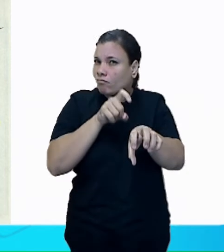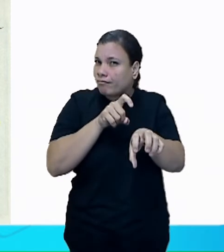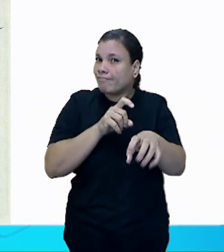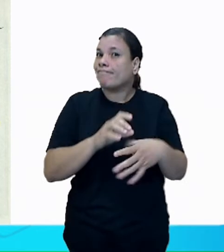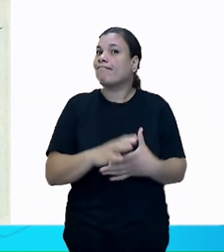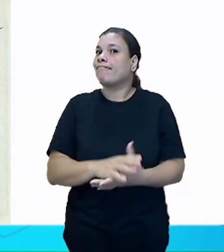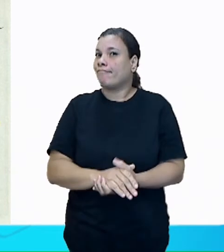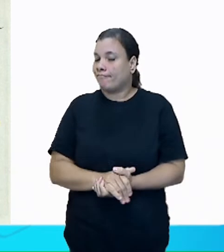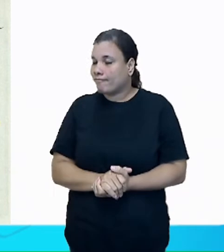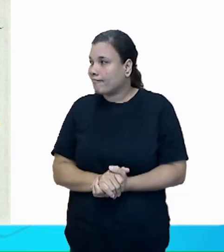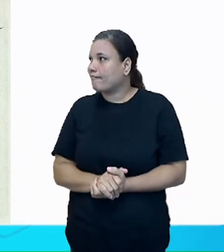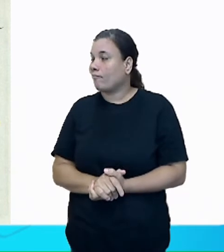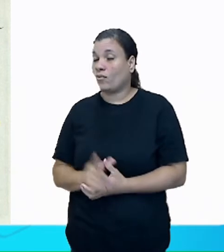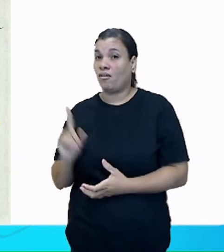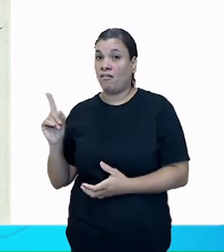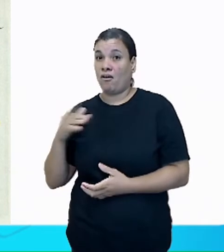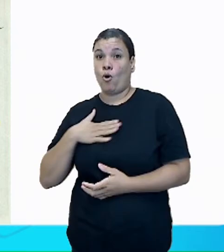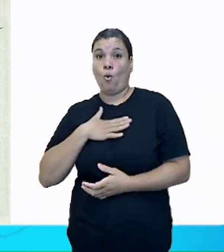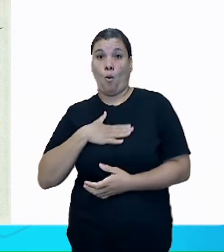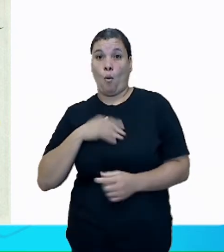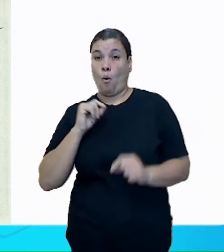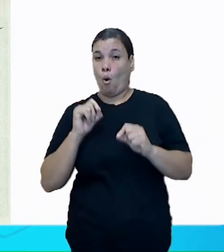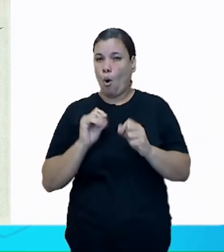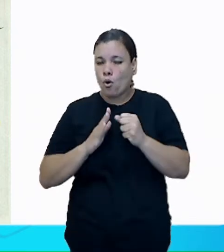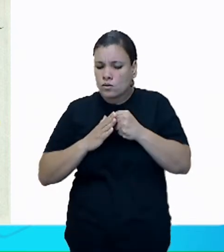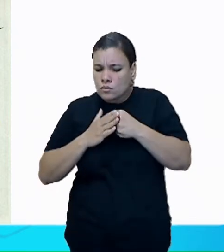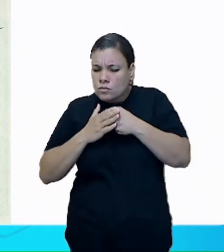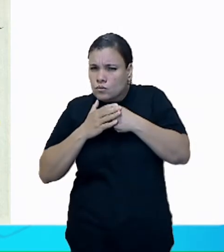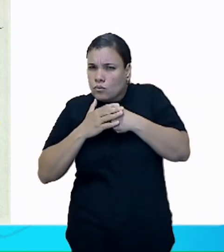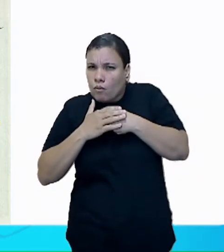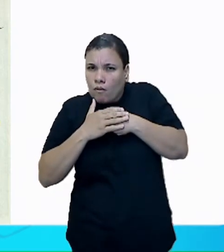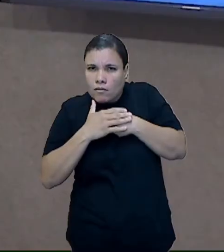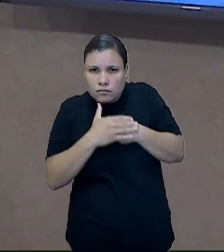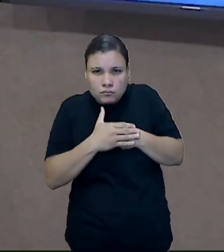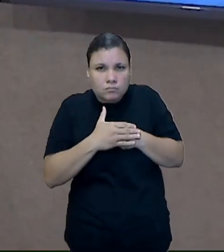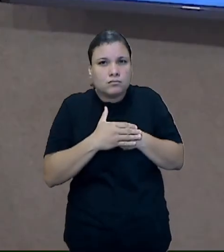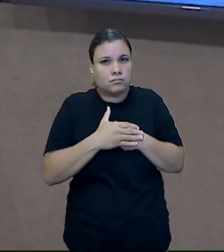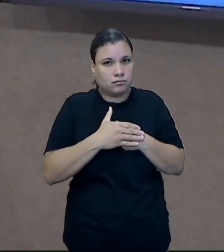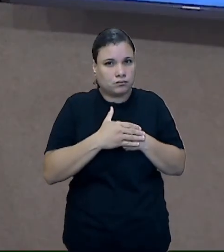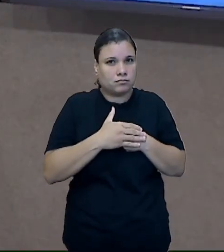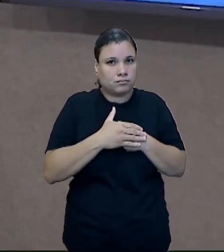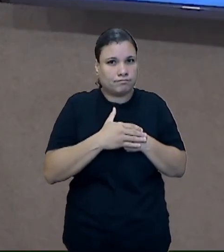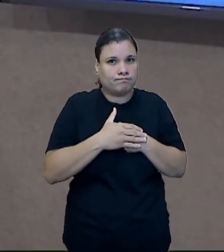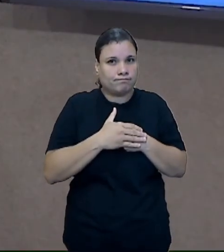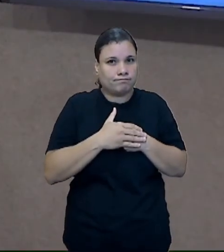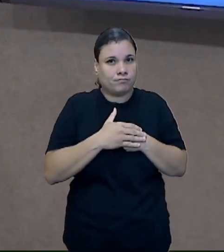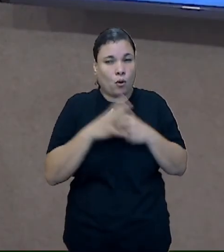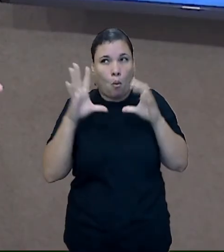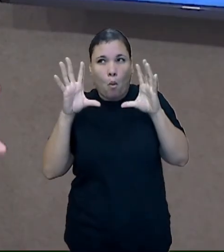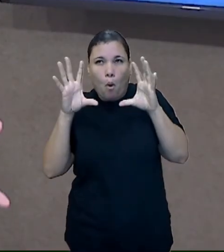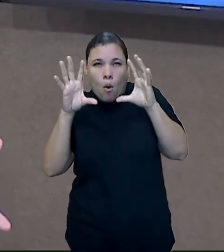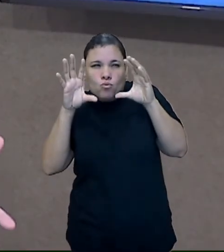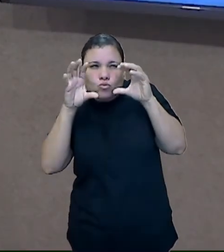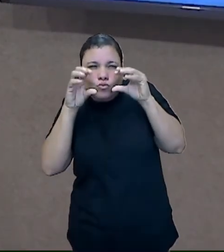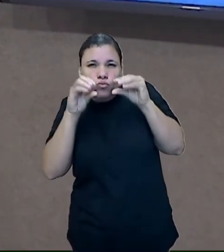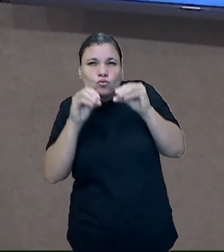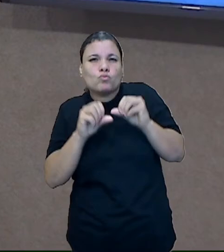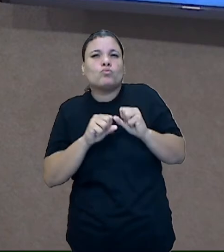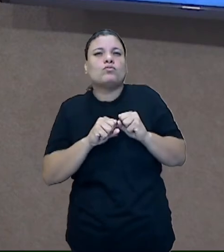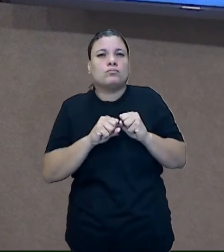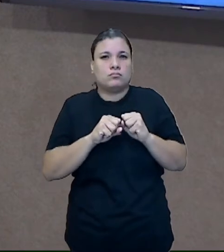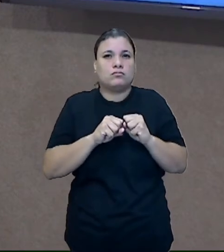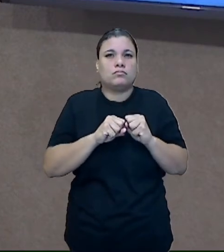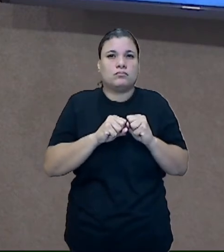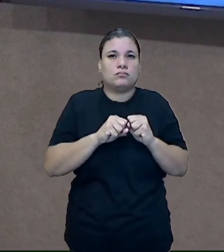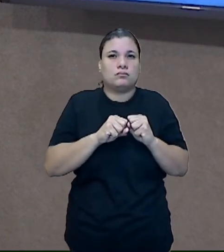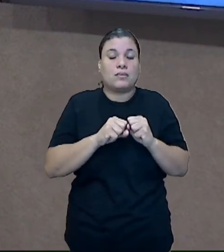adora se esconder por espaços escuros e frios. Por exemplo, acumular lixo nos nossos